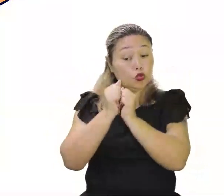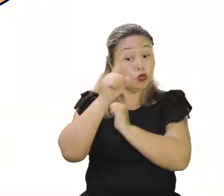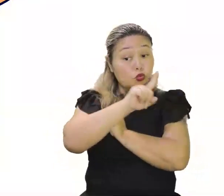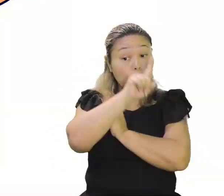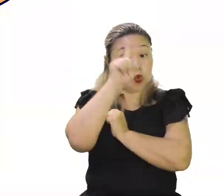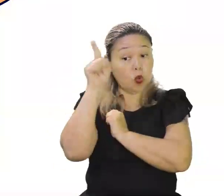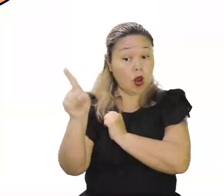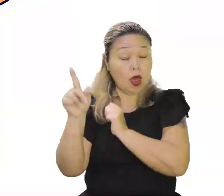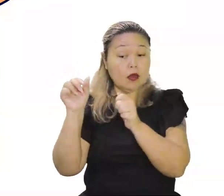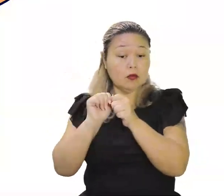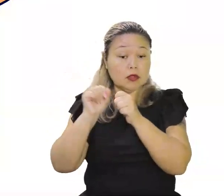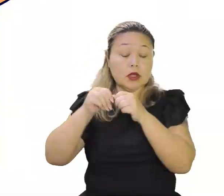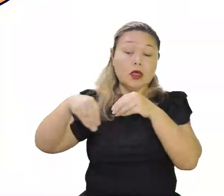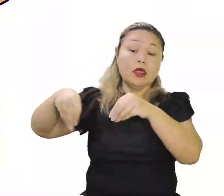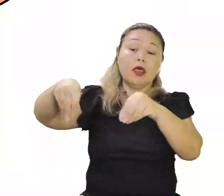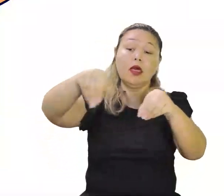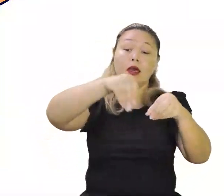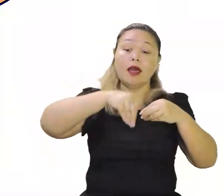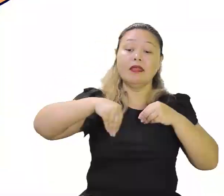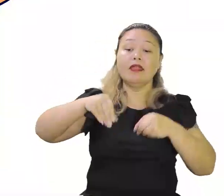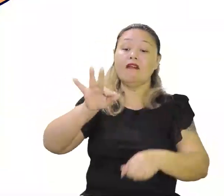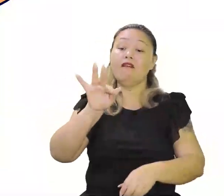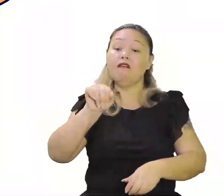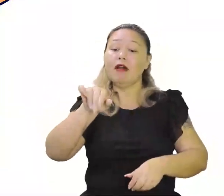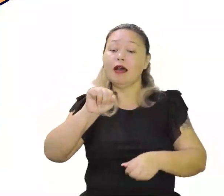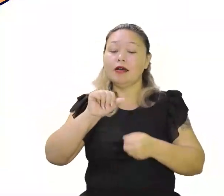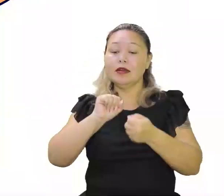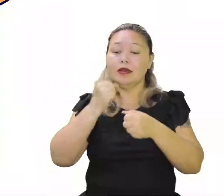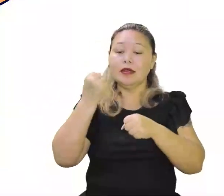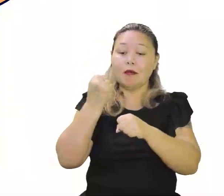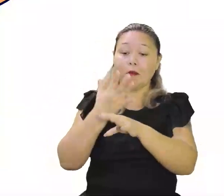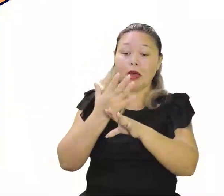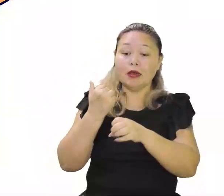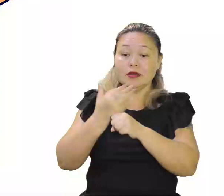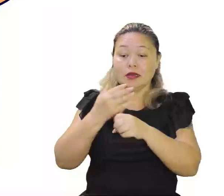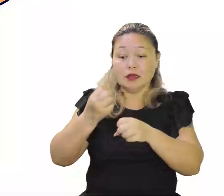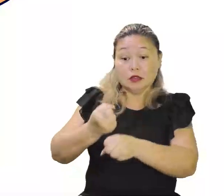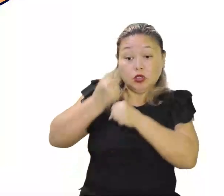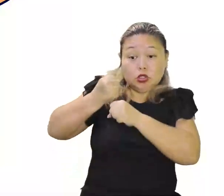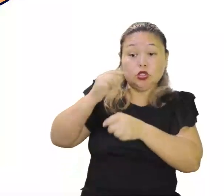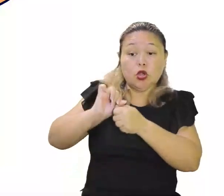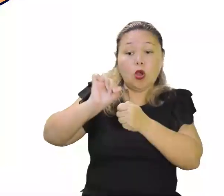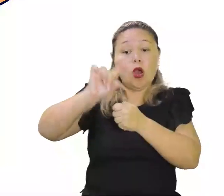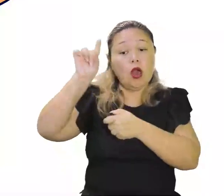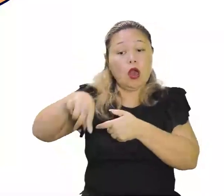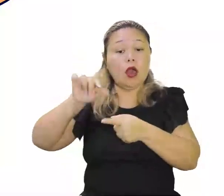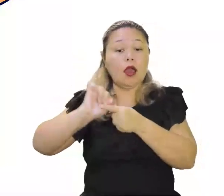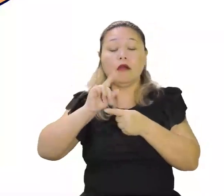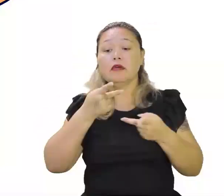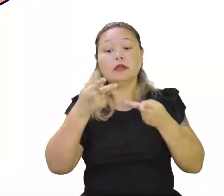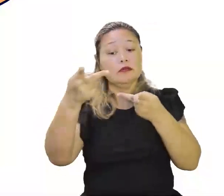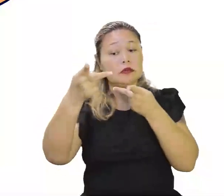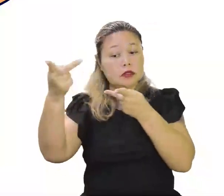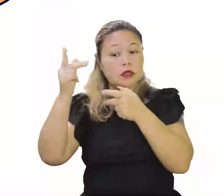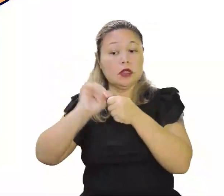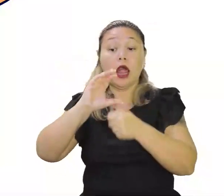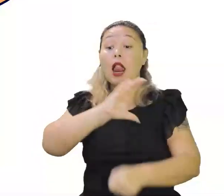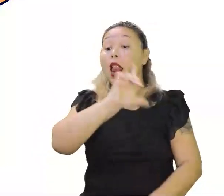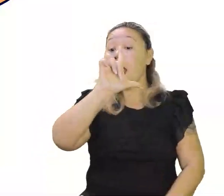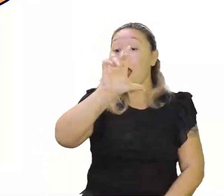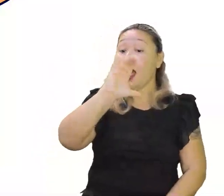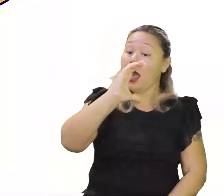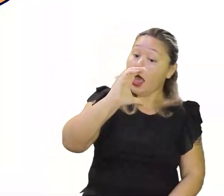Calama, né? As plantações aí da mandioca e tudo mais. Muito legal, a gente fez essa visita lá também e o professor Jefferson